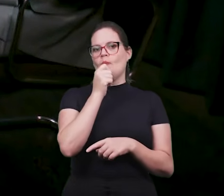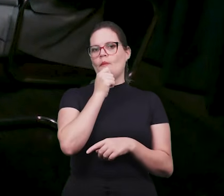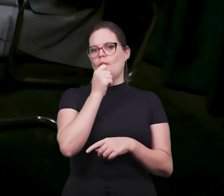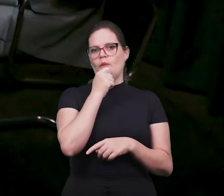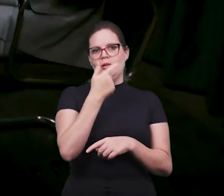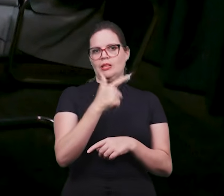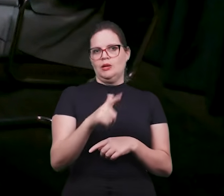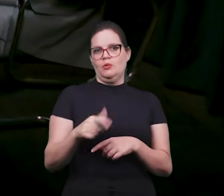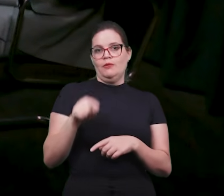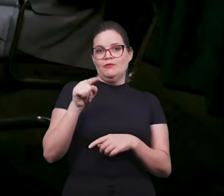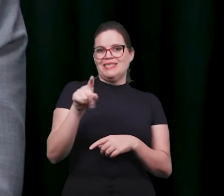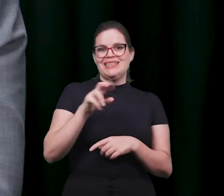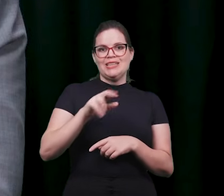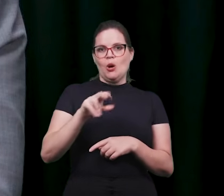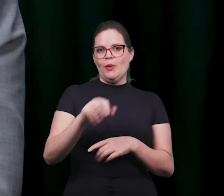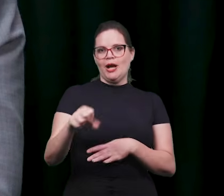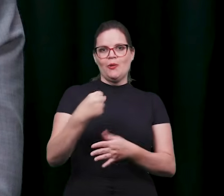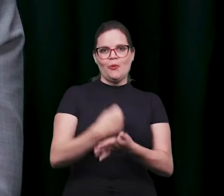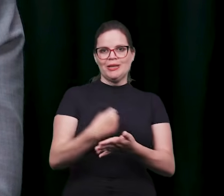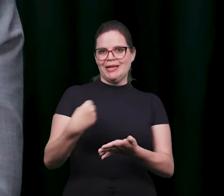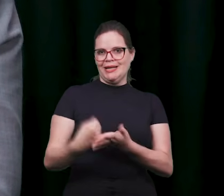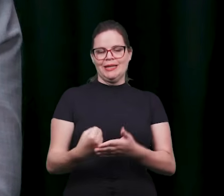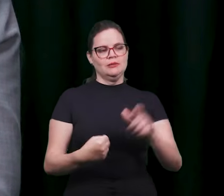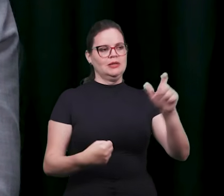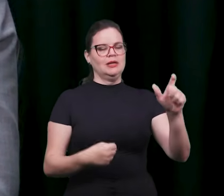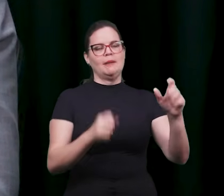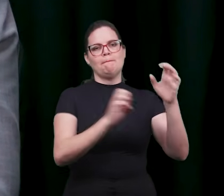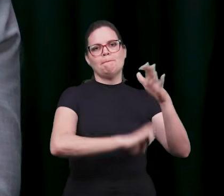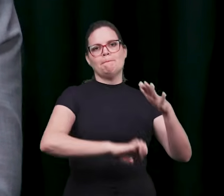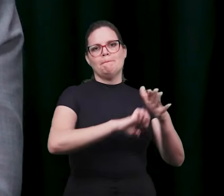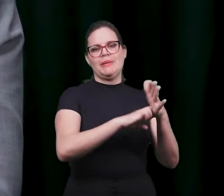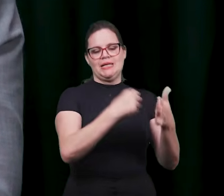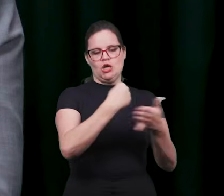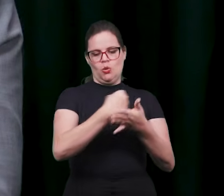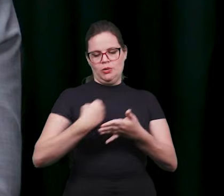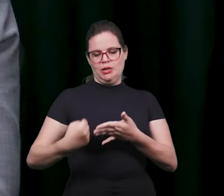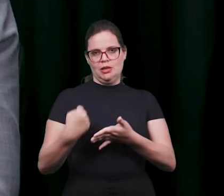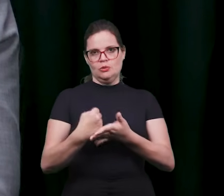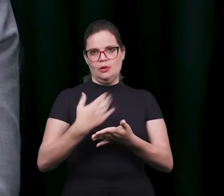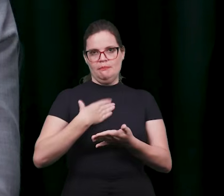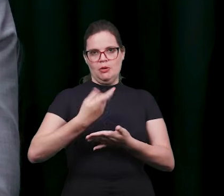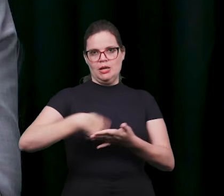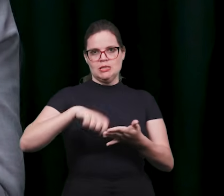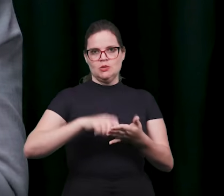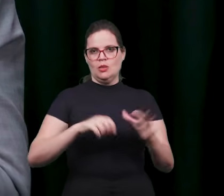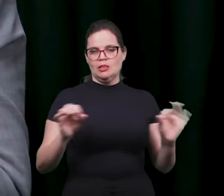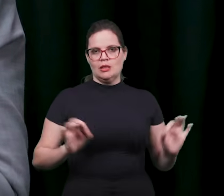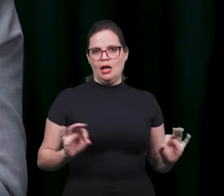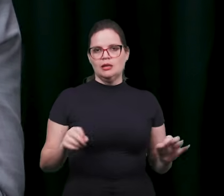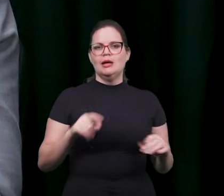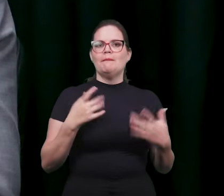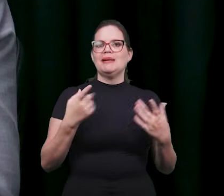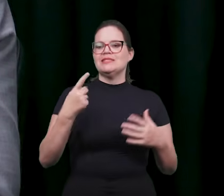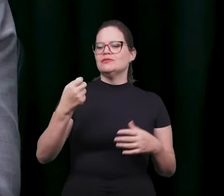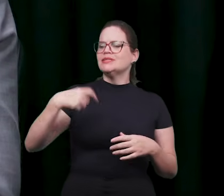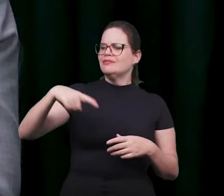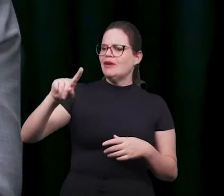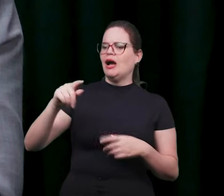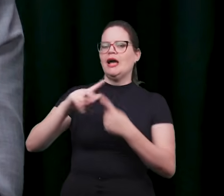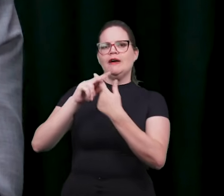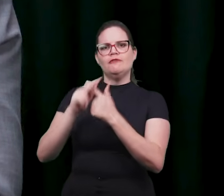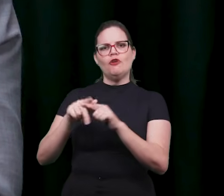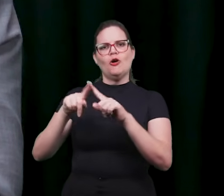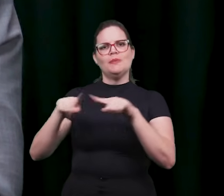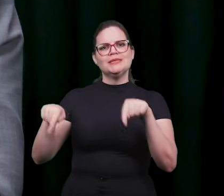um pedreiro contratado por uma construtora e você constrói uma casa, reforma um quarto, reforma uma